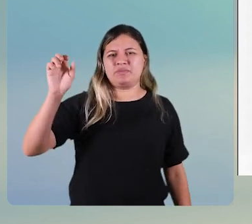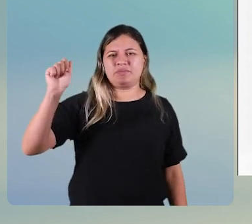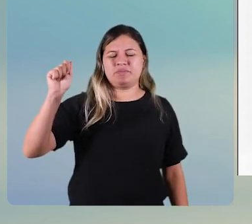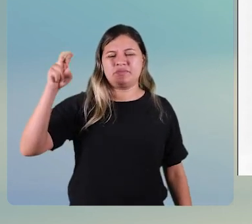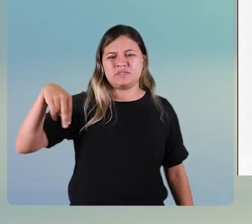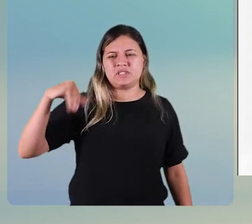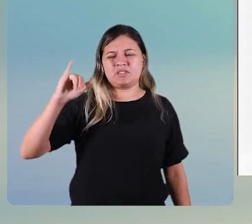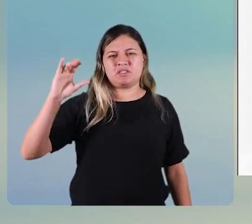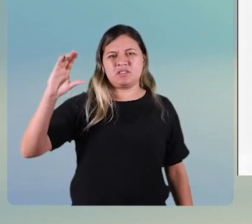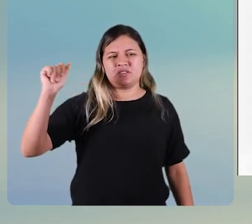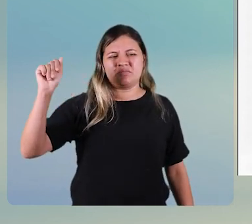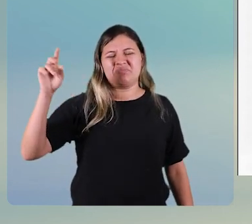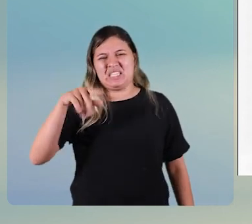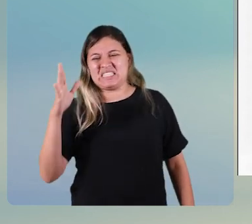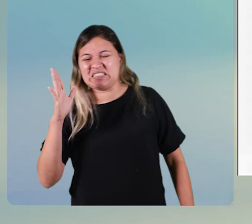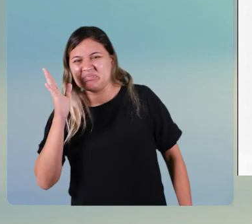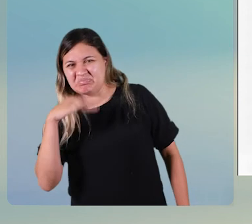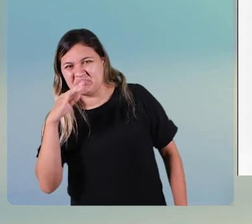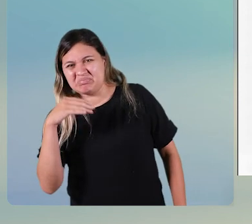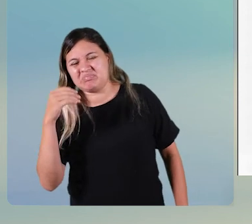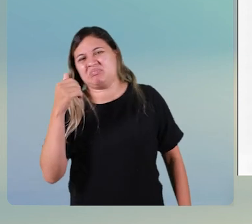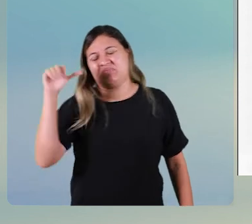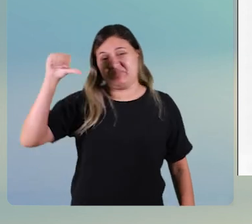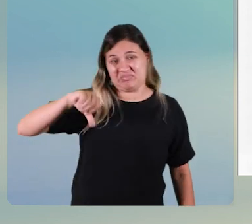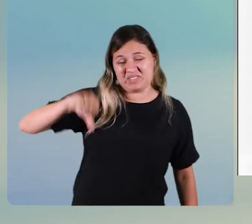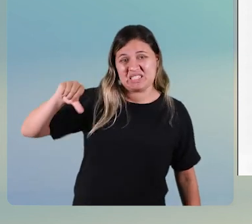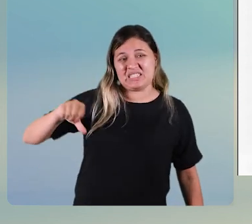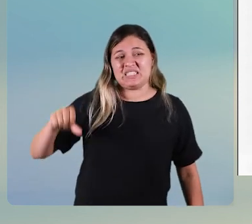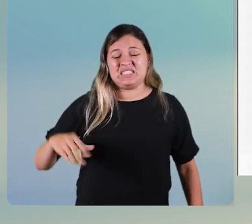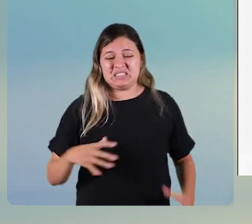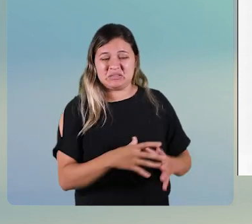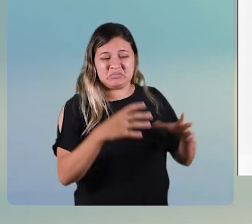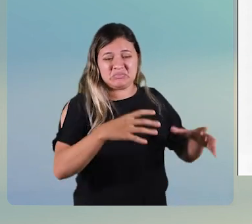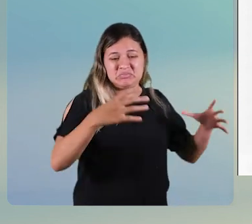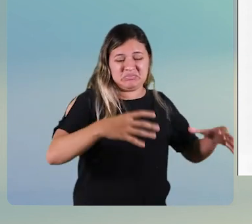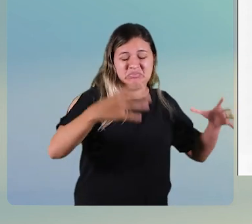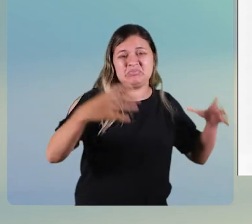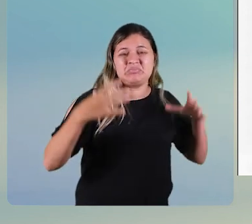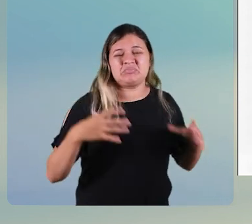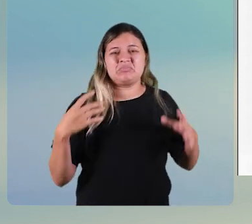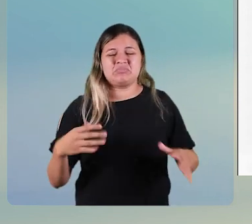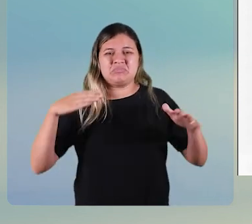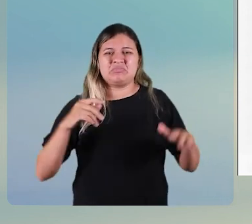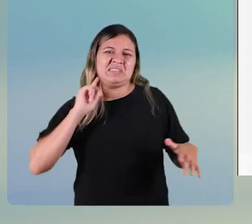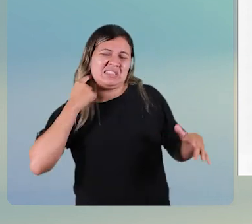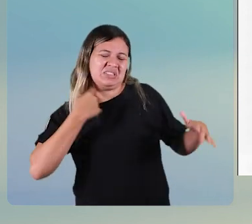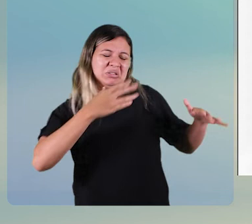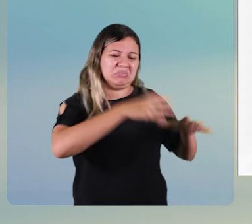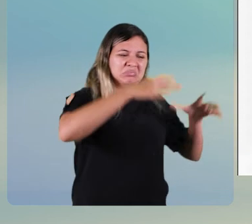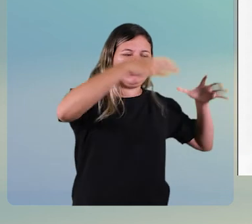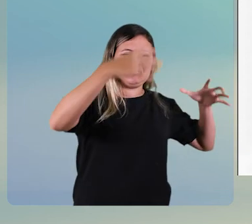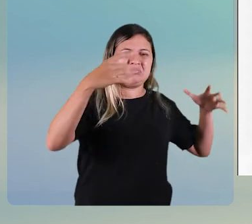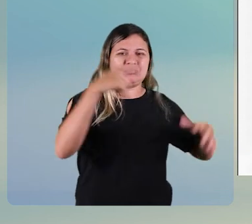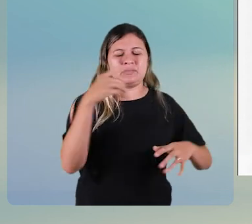aí por isso que é tão mal cheiroso um aterro sanitário, porque vai ser formado diversos gases. Dentre